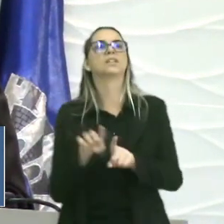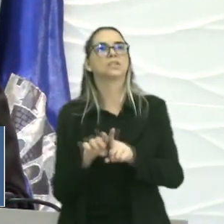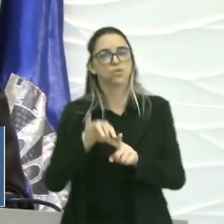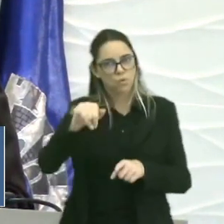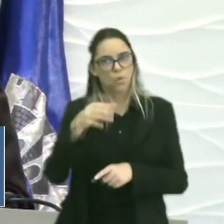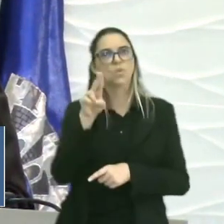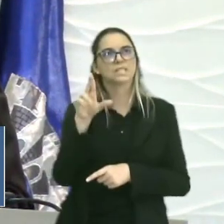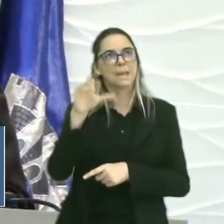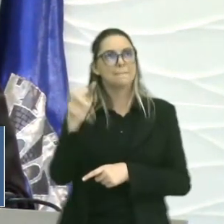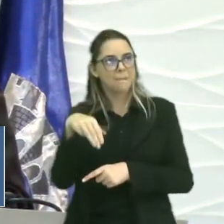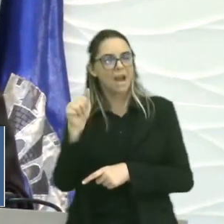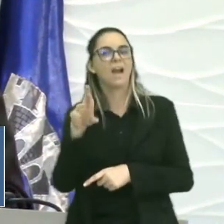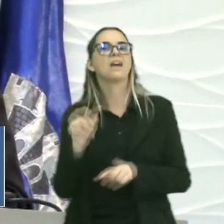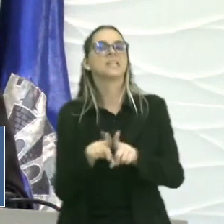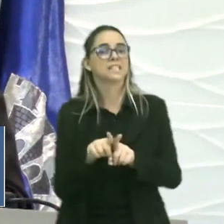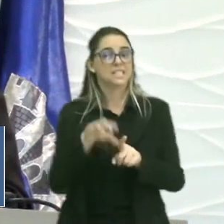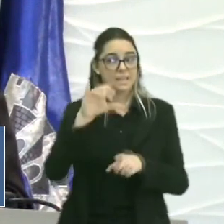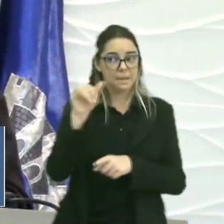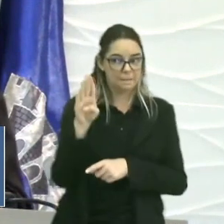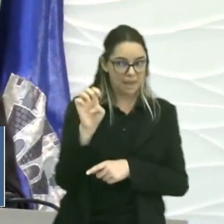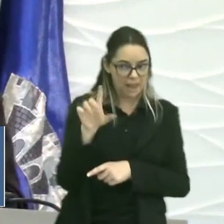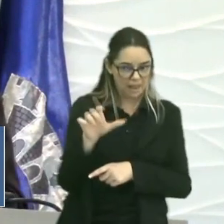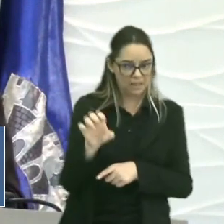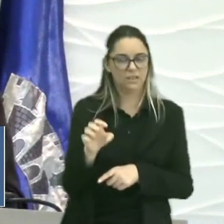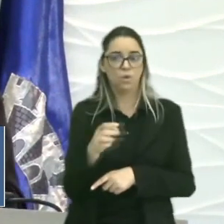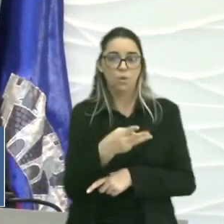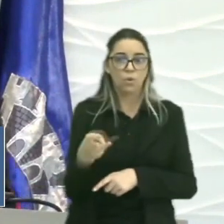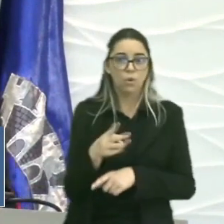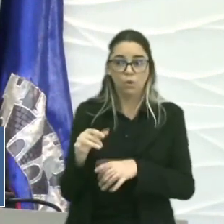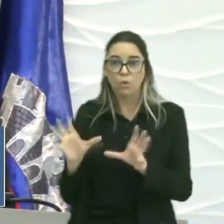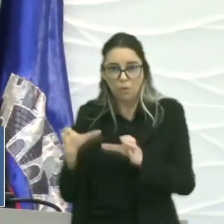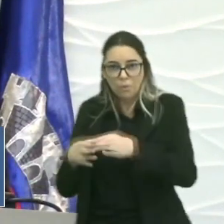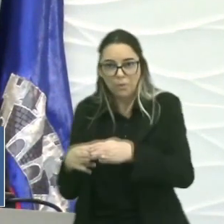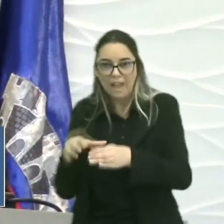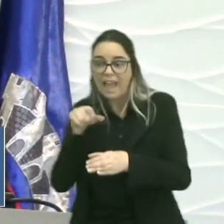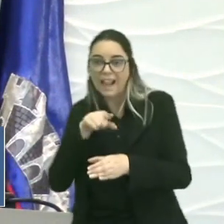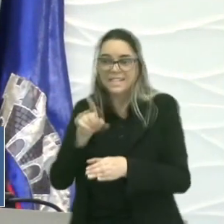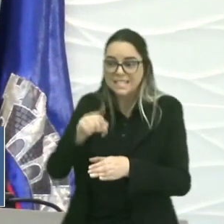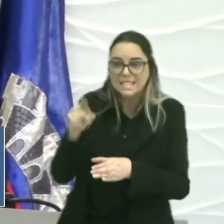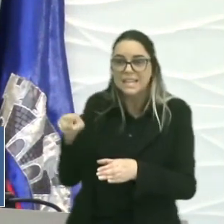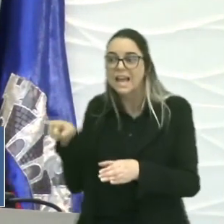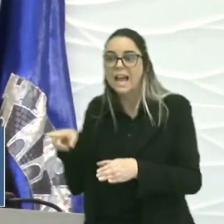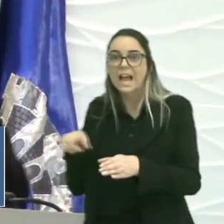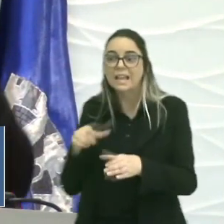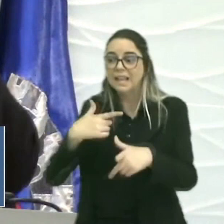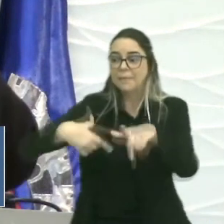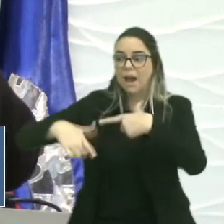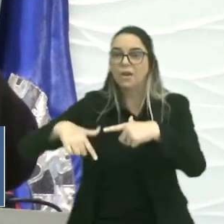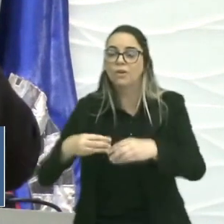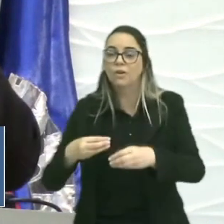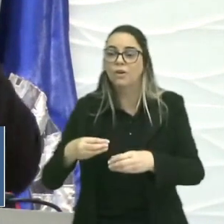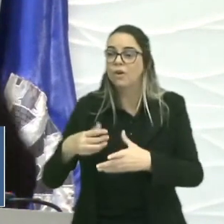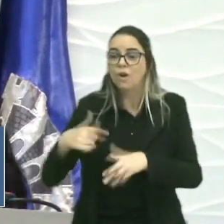Jucimar e a enfermeira Cibele. Ambas estão numa frente de trabalho para elaborar